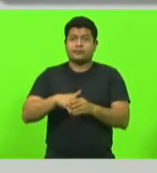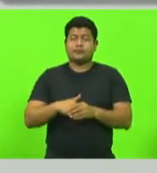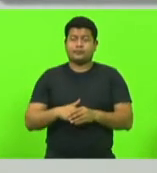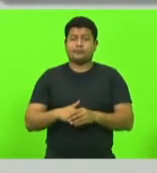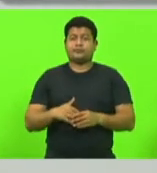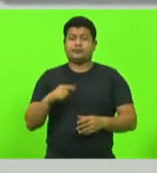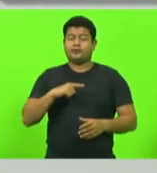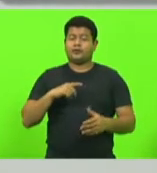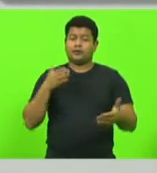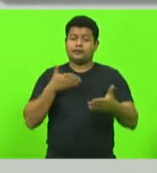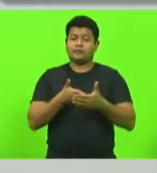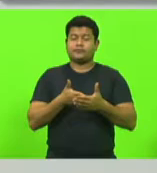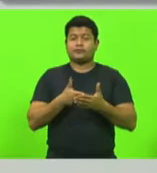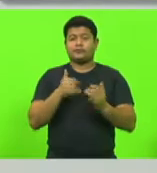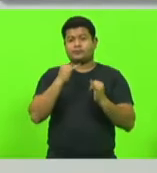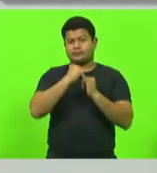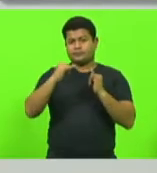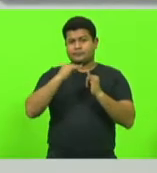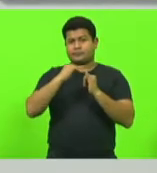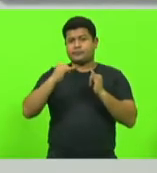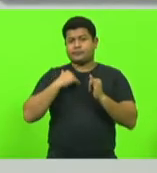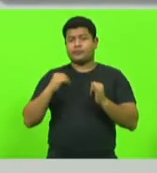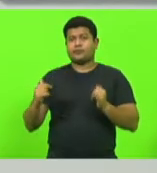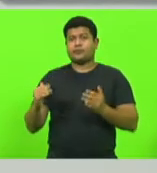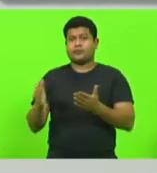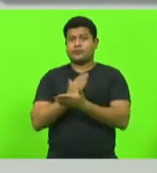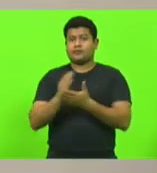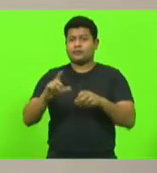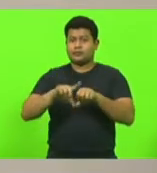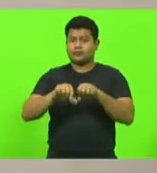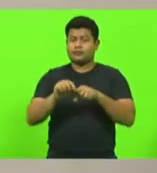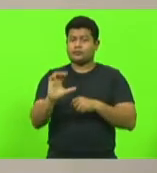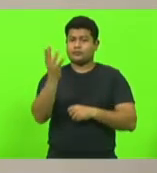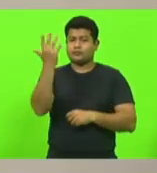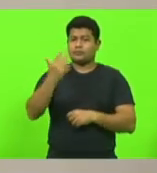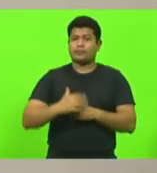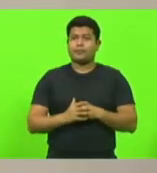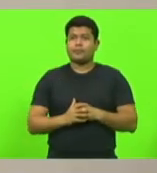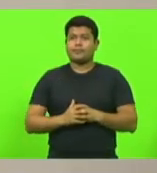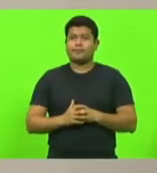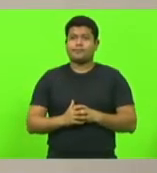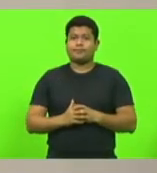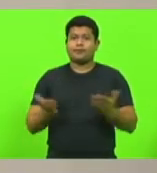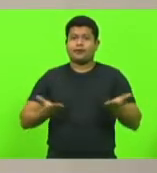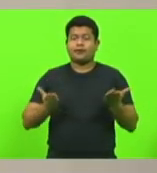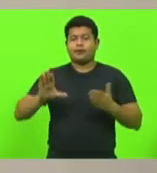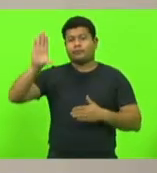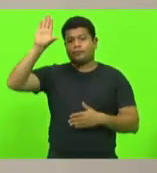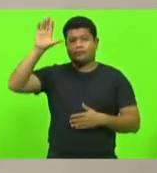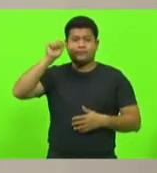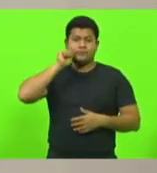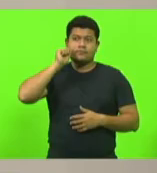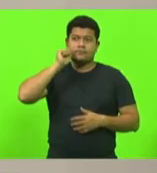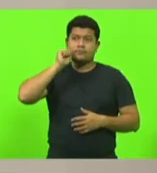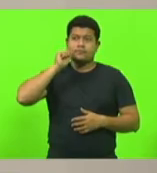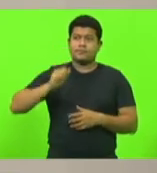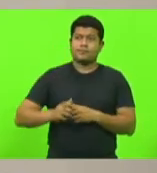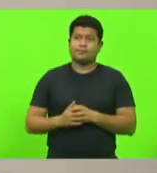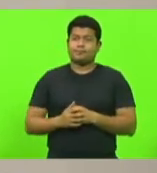parcial que a gente recebe de alguns artigos. Com a palavra, deputada Ana Campagnolo.